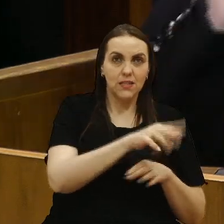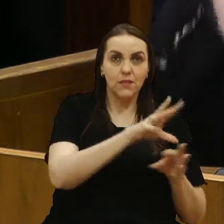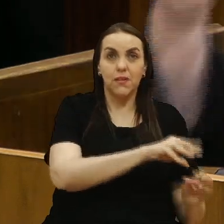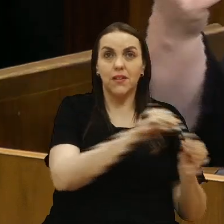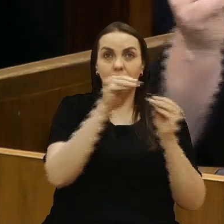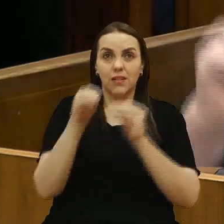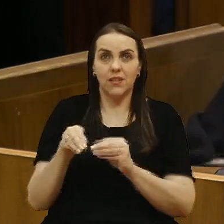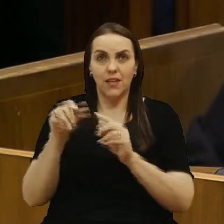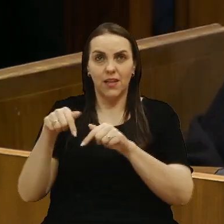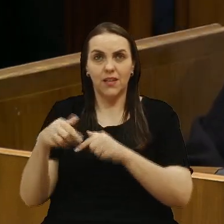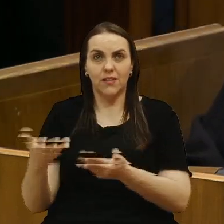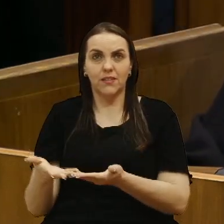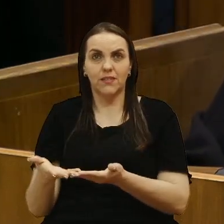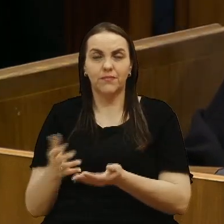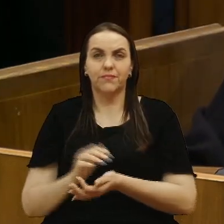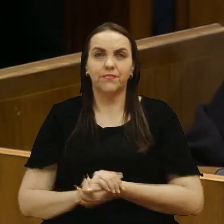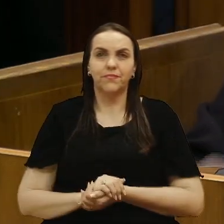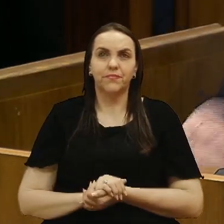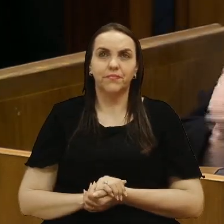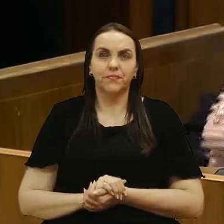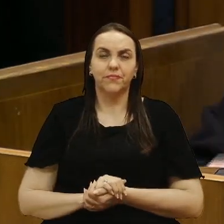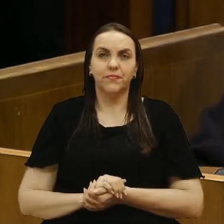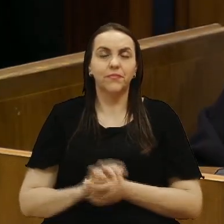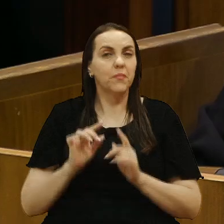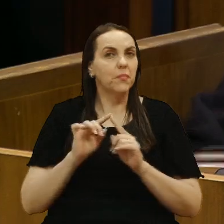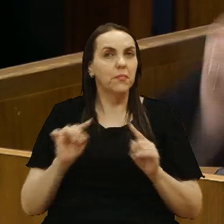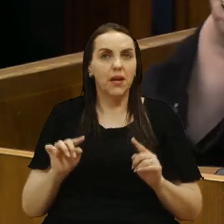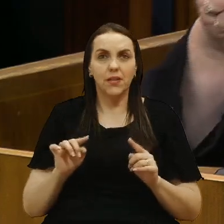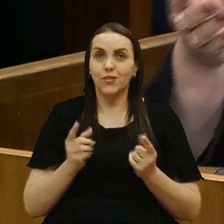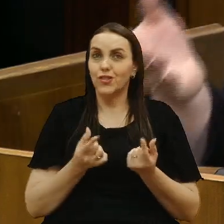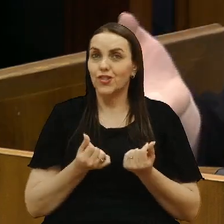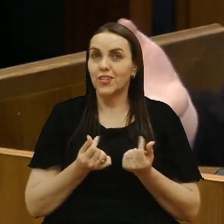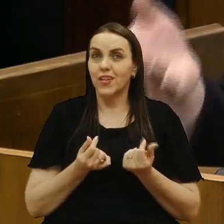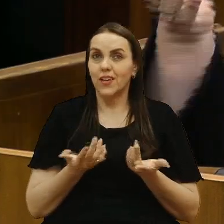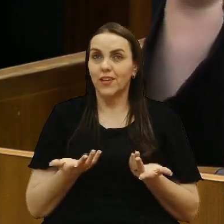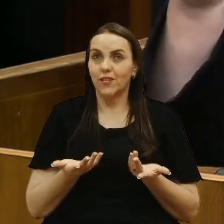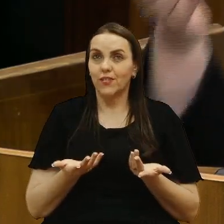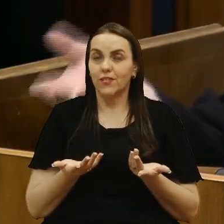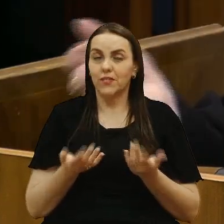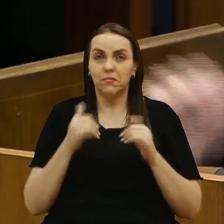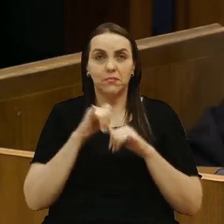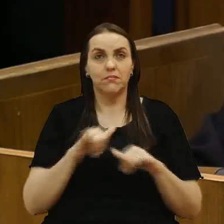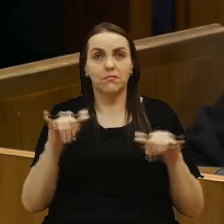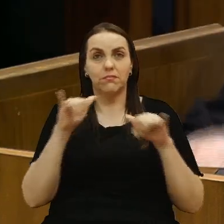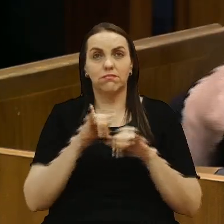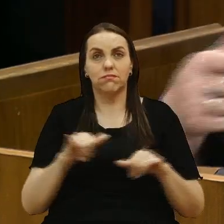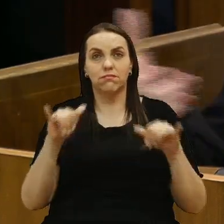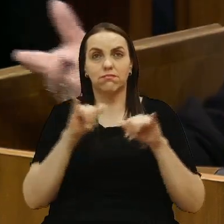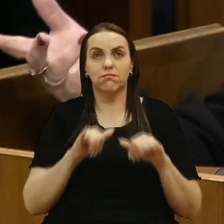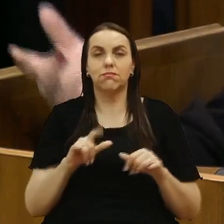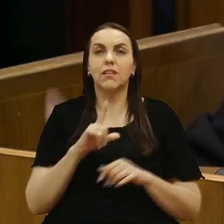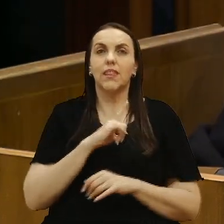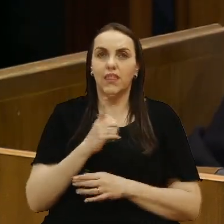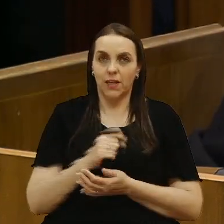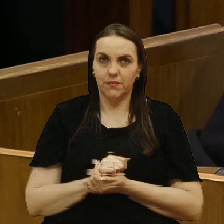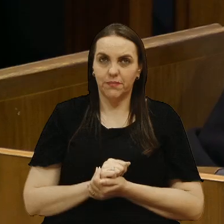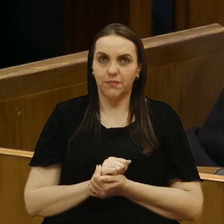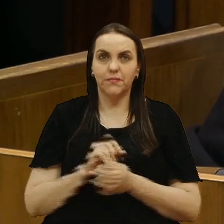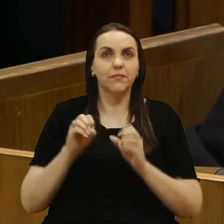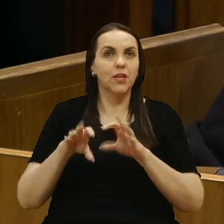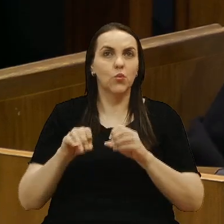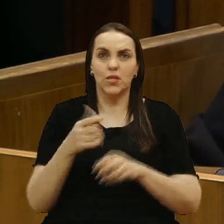para vestir outro. Mas dinheiro para publicidade tem. Não tem para